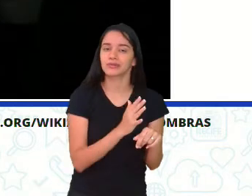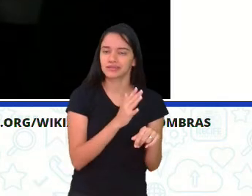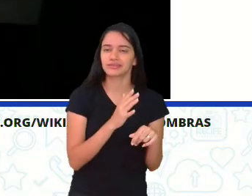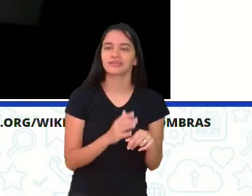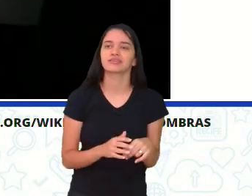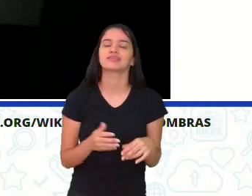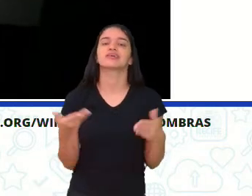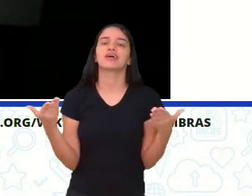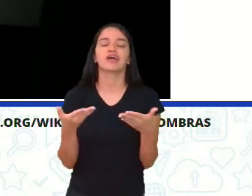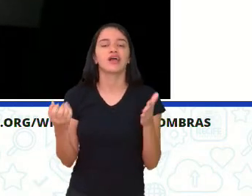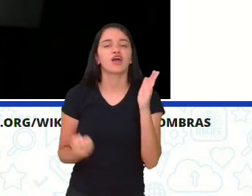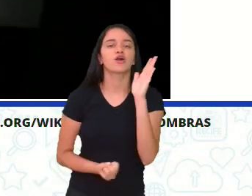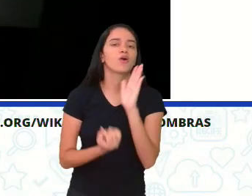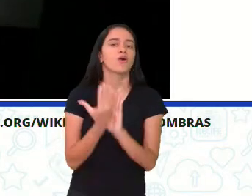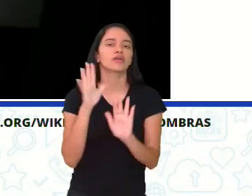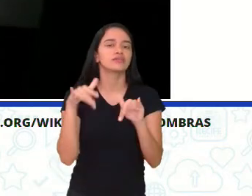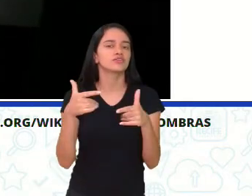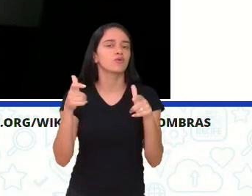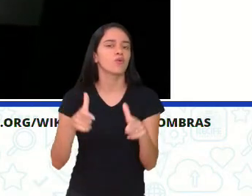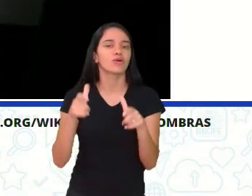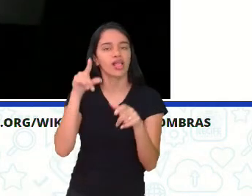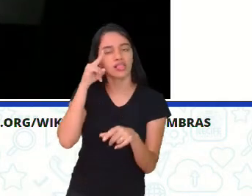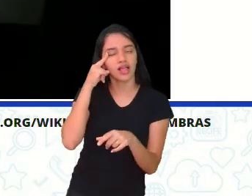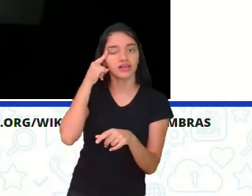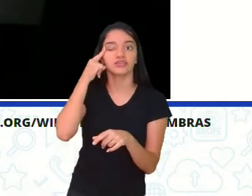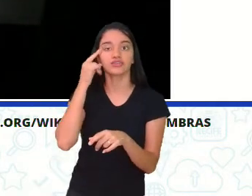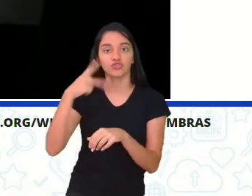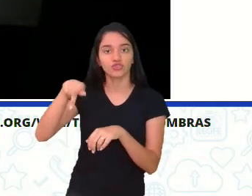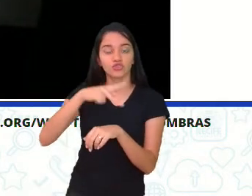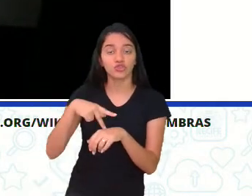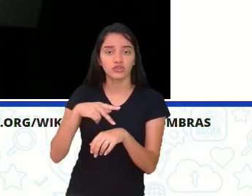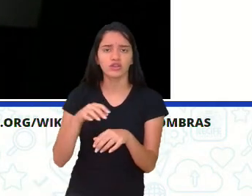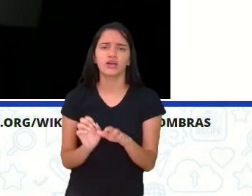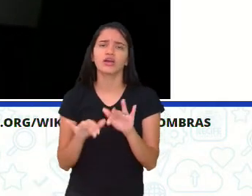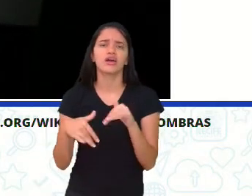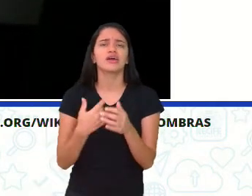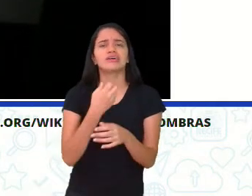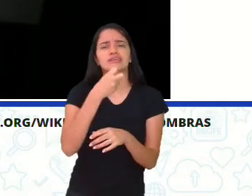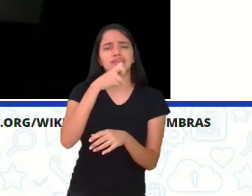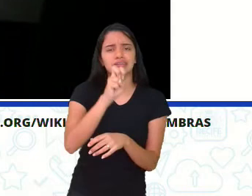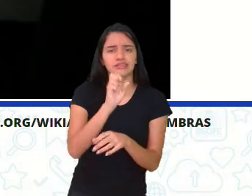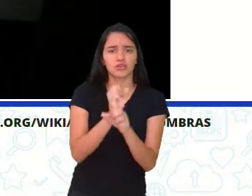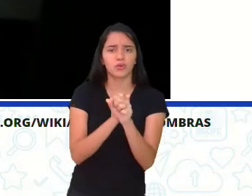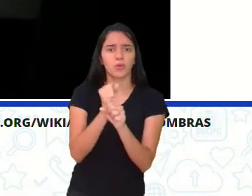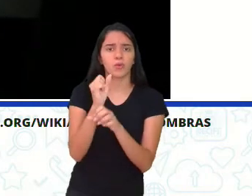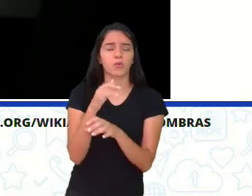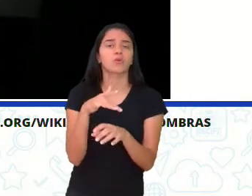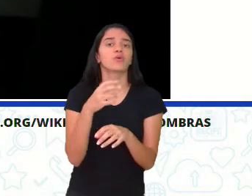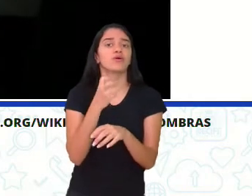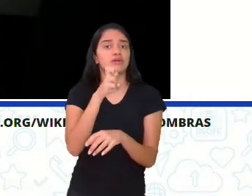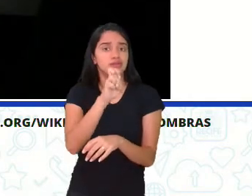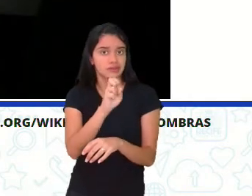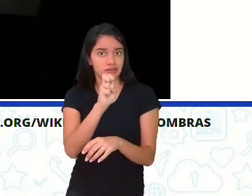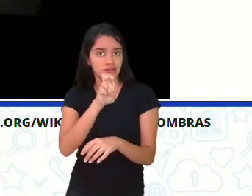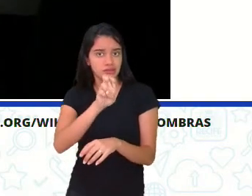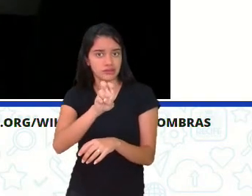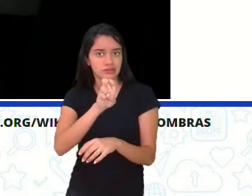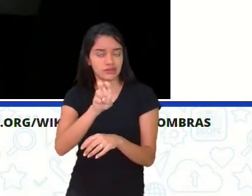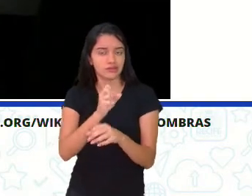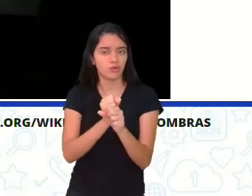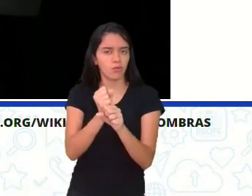sucesso. É originário da China, surgindo por volta de 5.000 anos antes de Cristo. Consiste